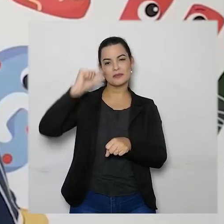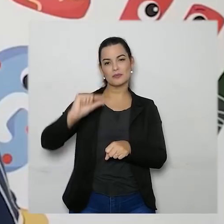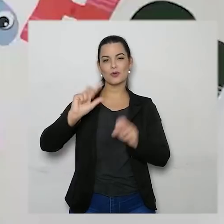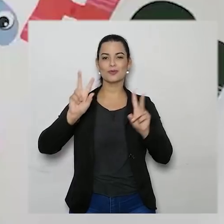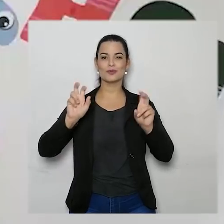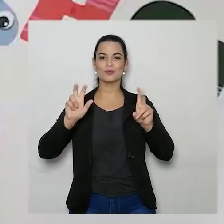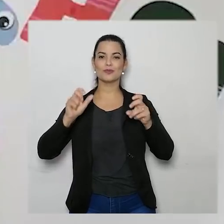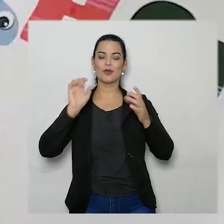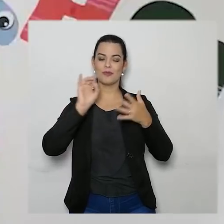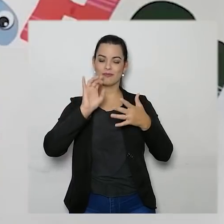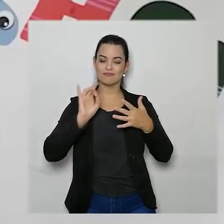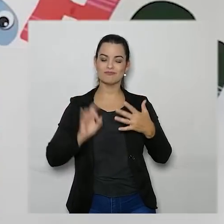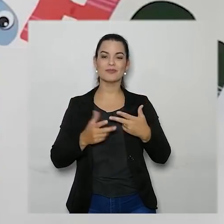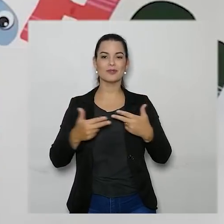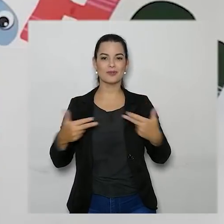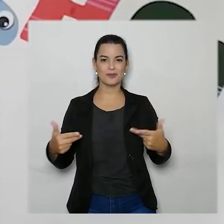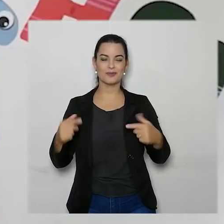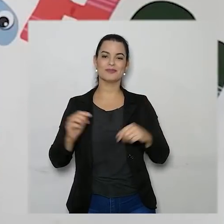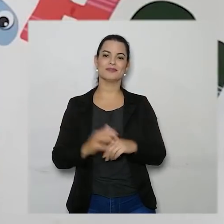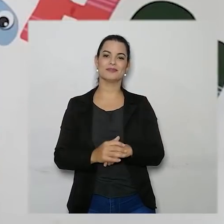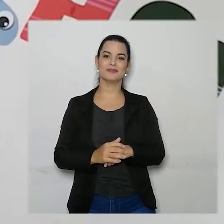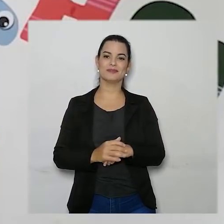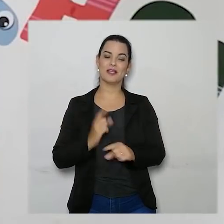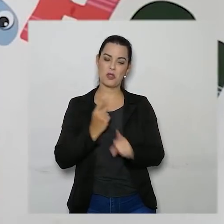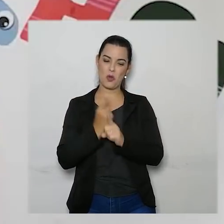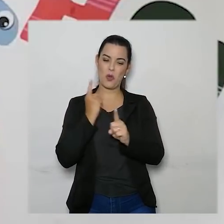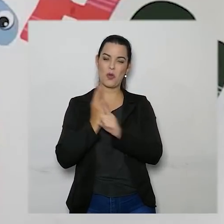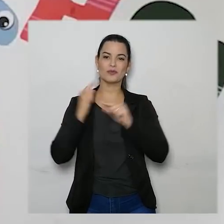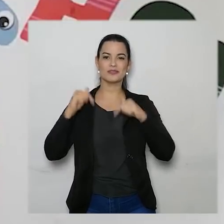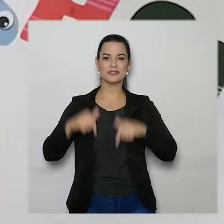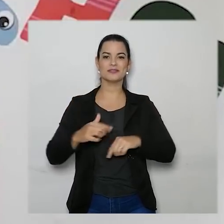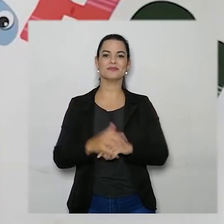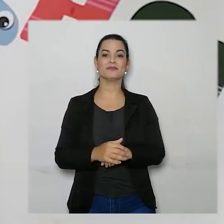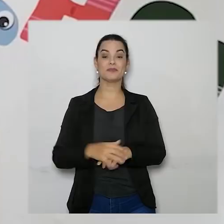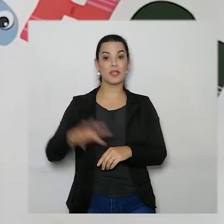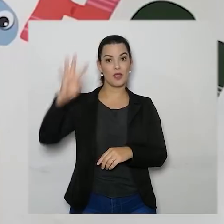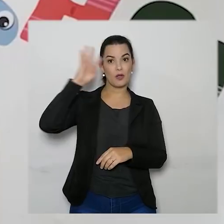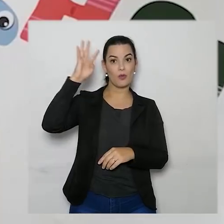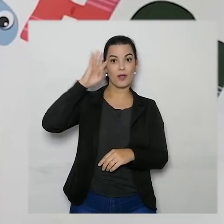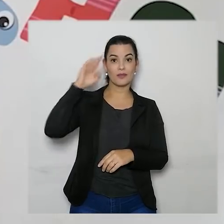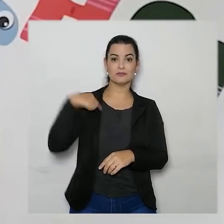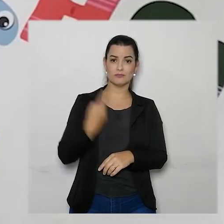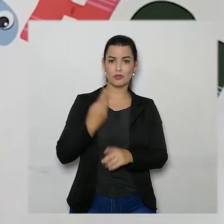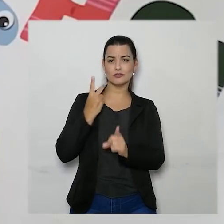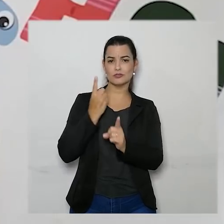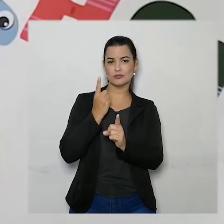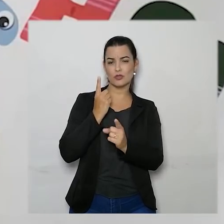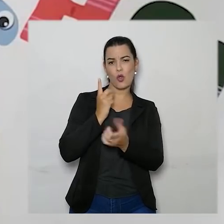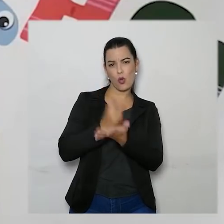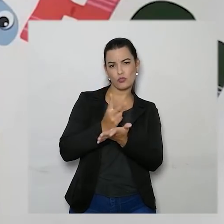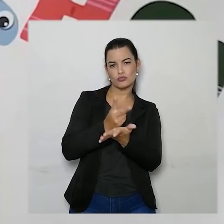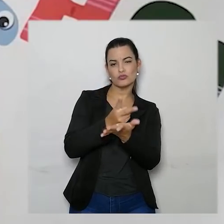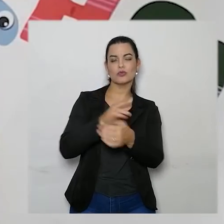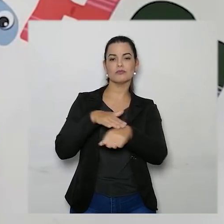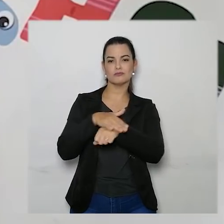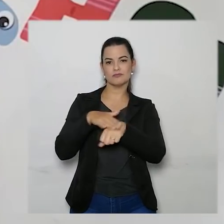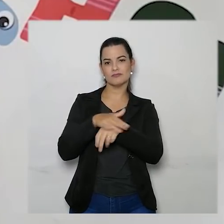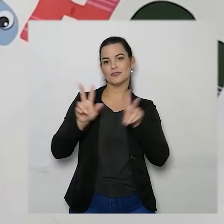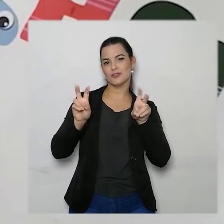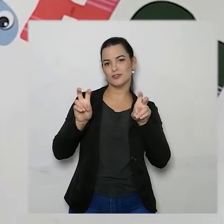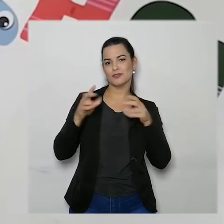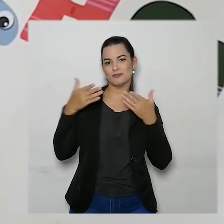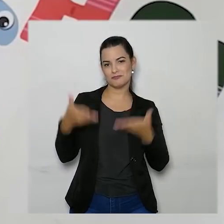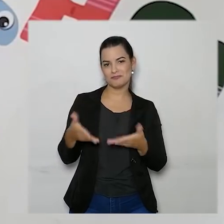encontros. Na quarta-feira, nós vamos continuar falando um pouquinho sobre isso e eu vou explicar, né,